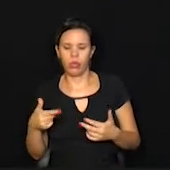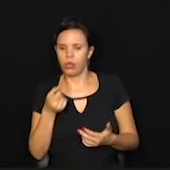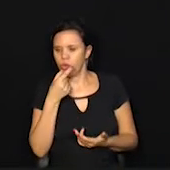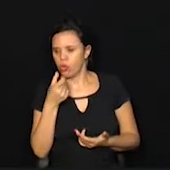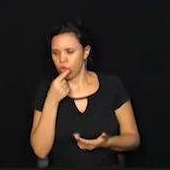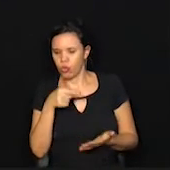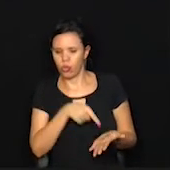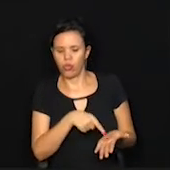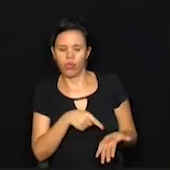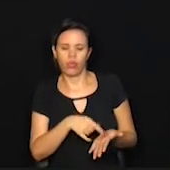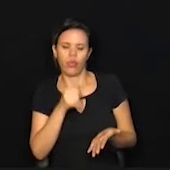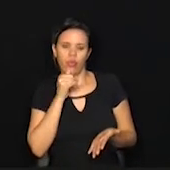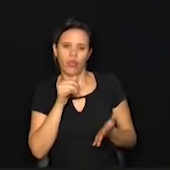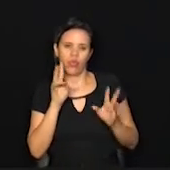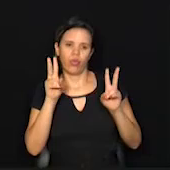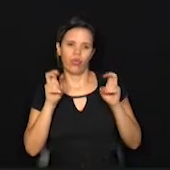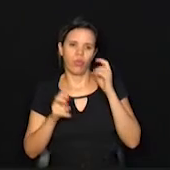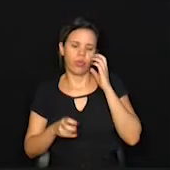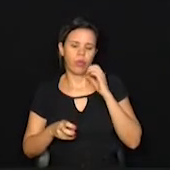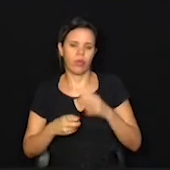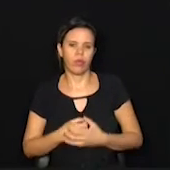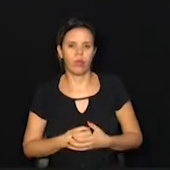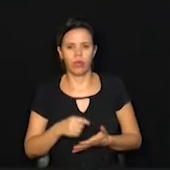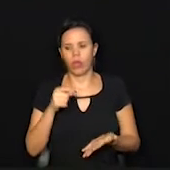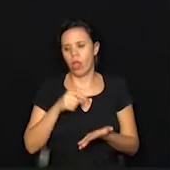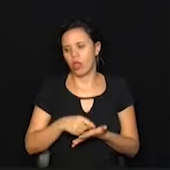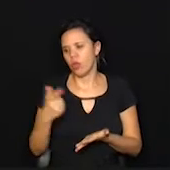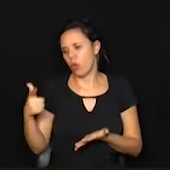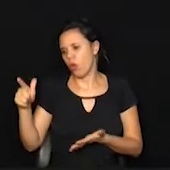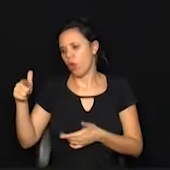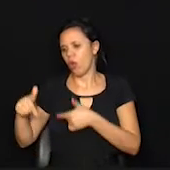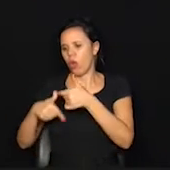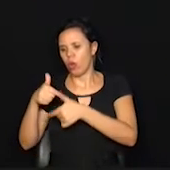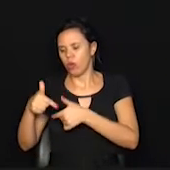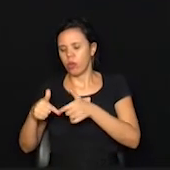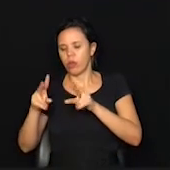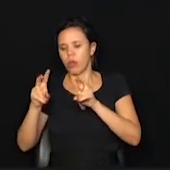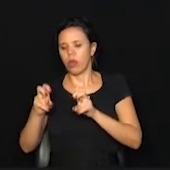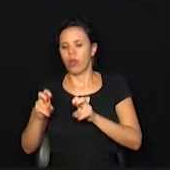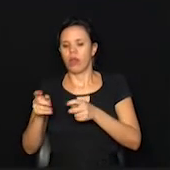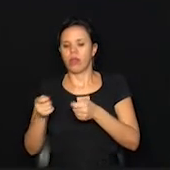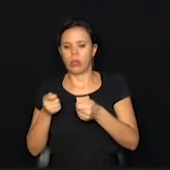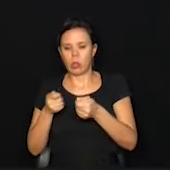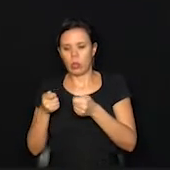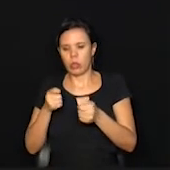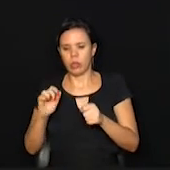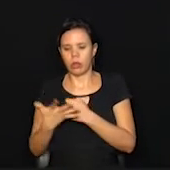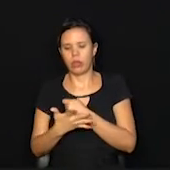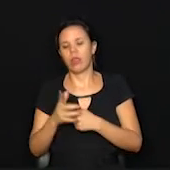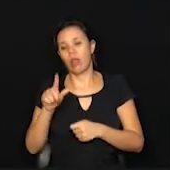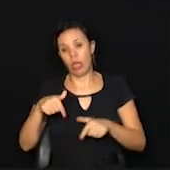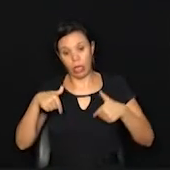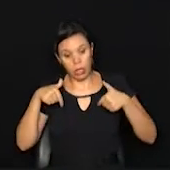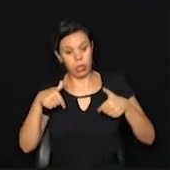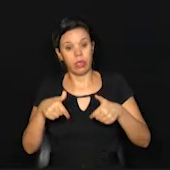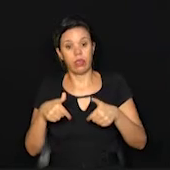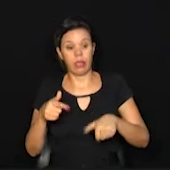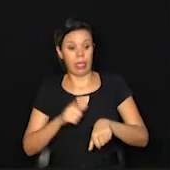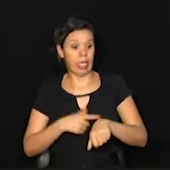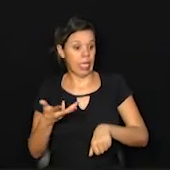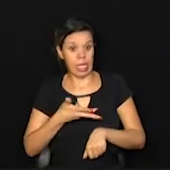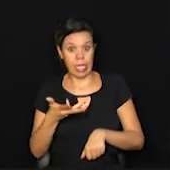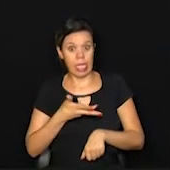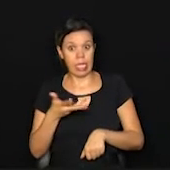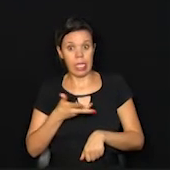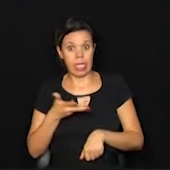medicação não se trata apenas de prever esse Ou aquele andamento da pandemia se trata de providenciar um tempo